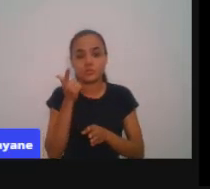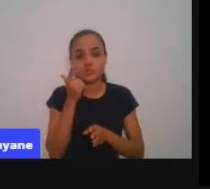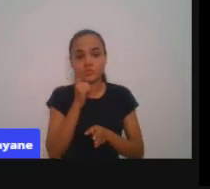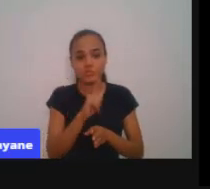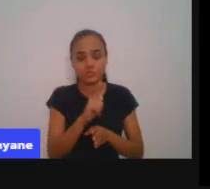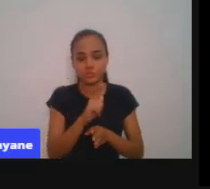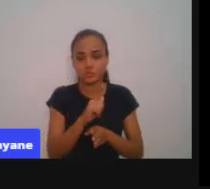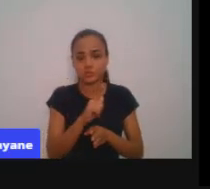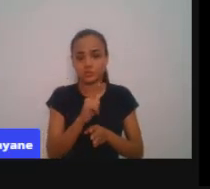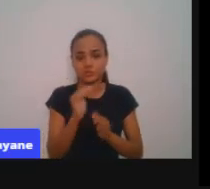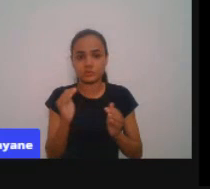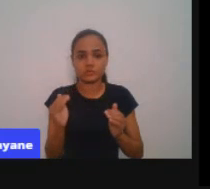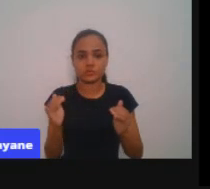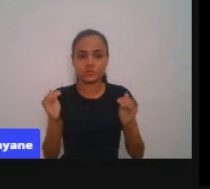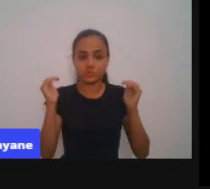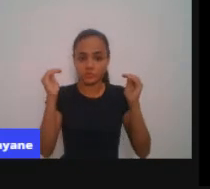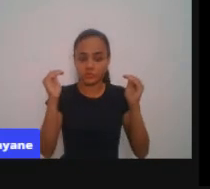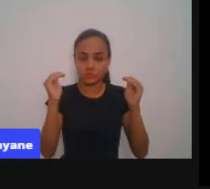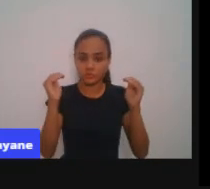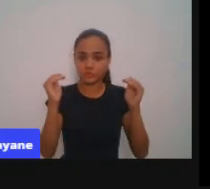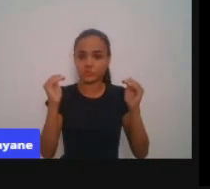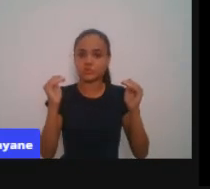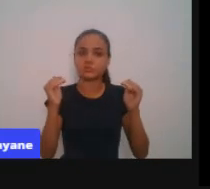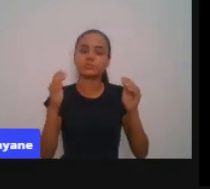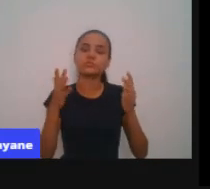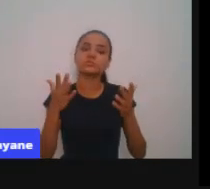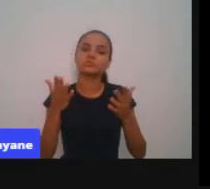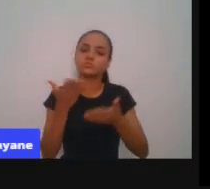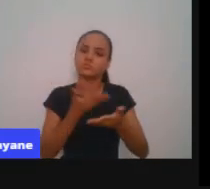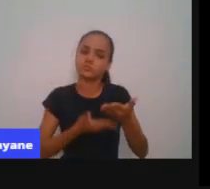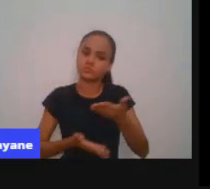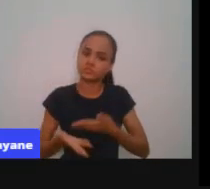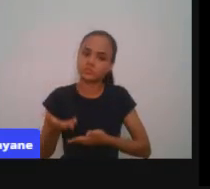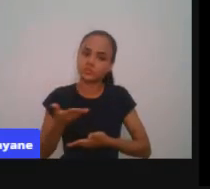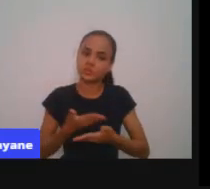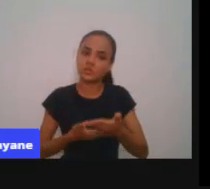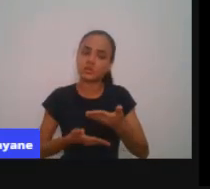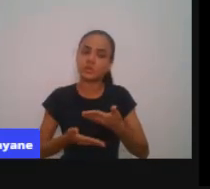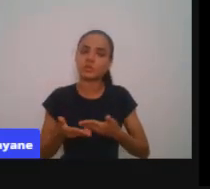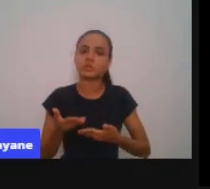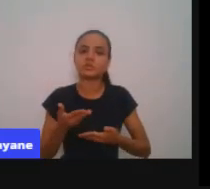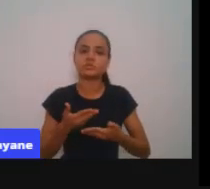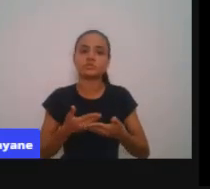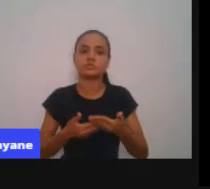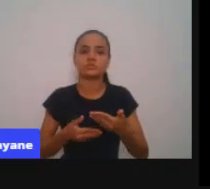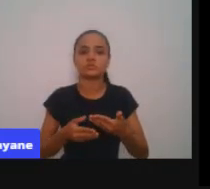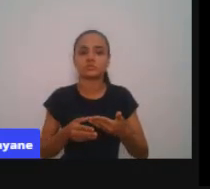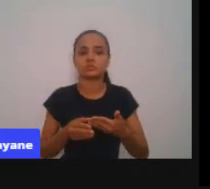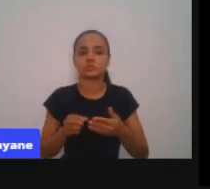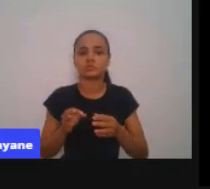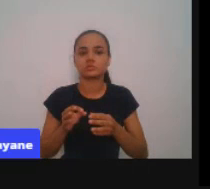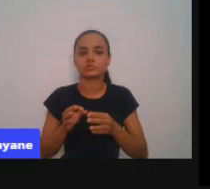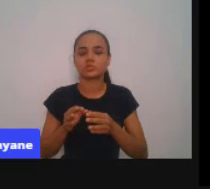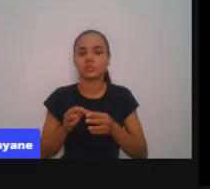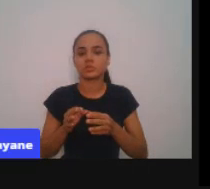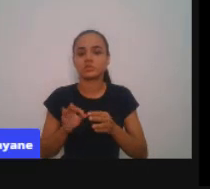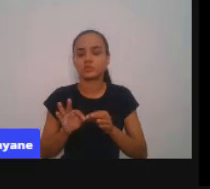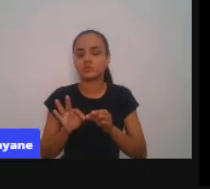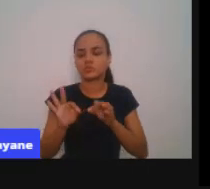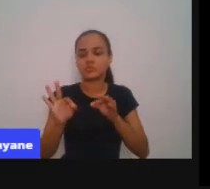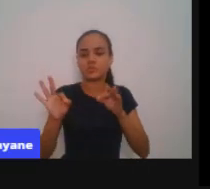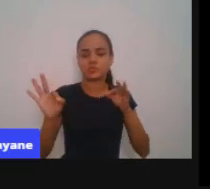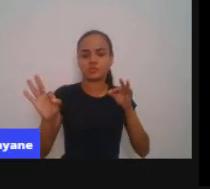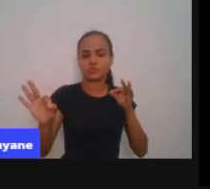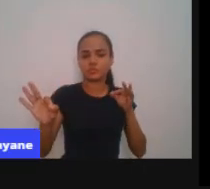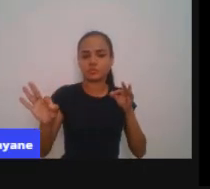contemplar, interaja, em vez de olhar de longe, vá ali, desliga um pouquinho a tela, senta. Outra questão que chama atenção na